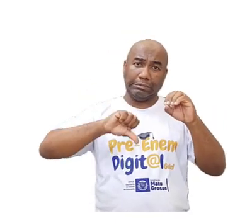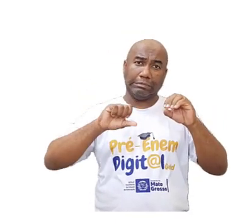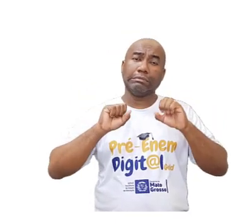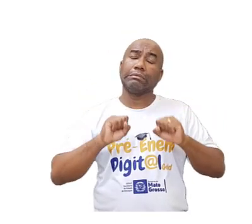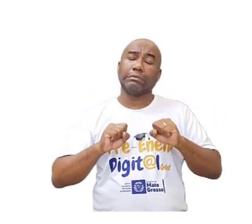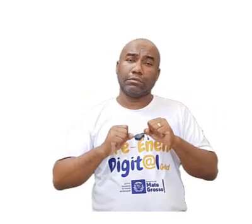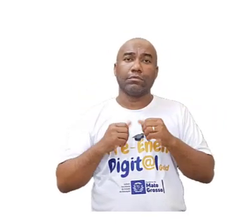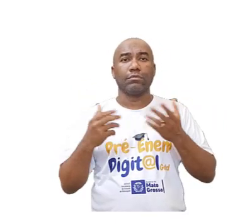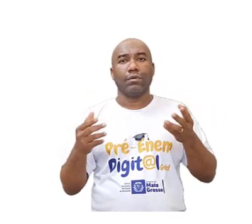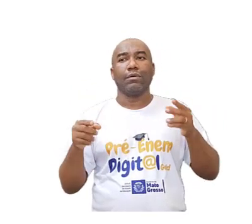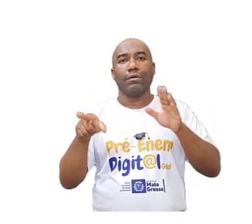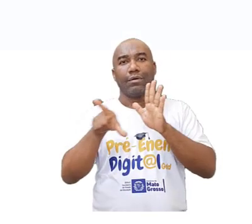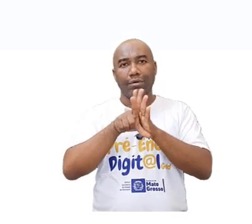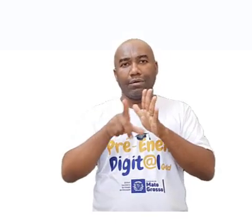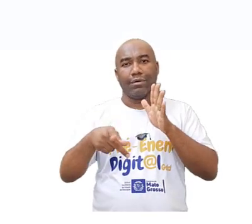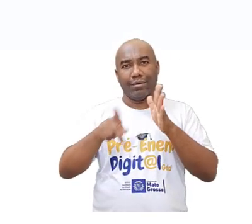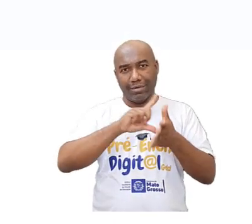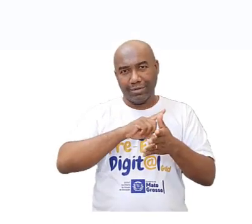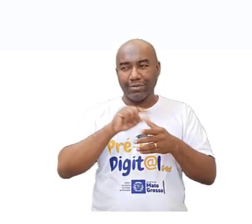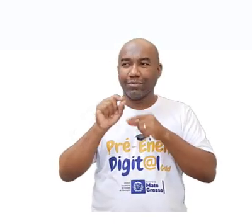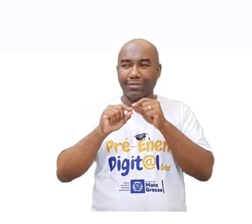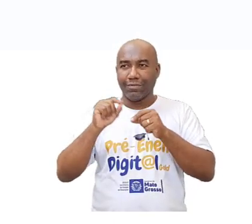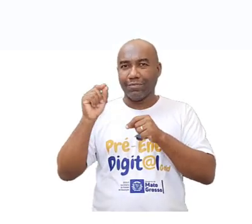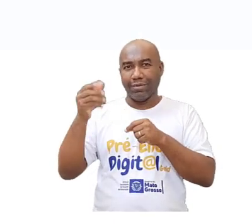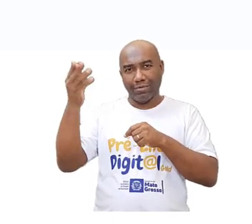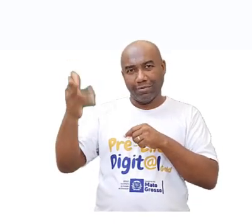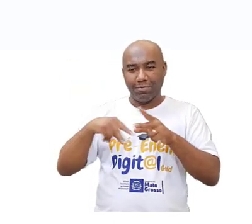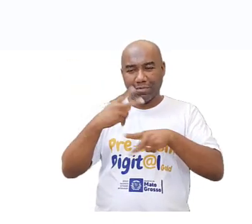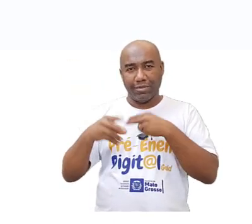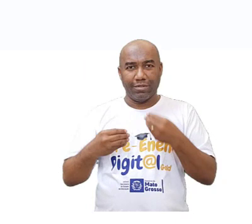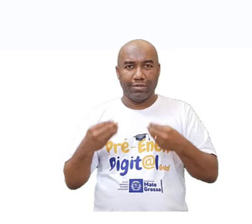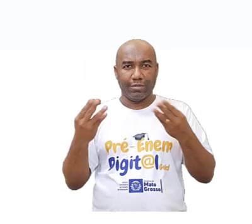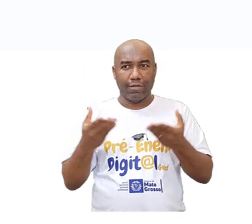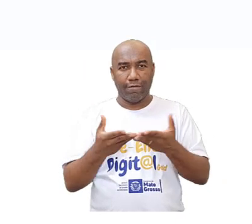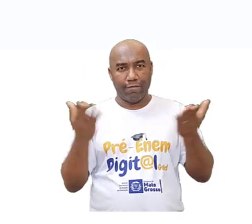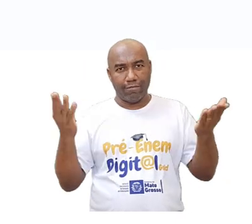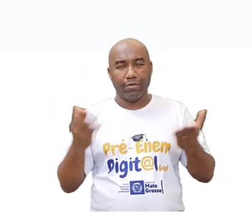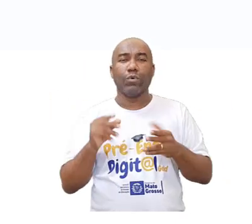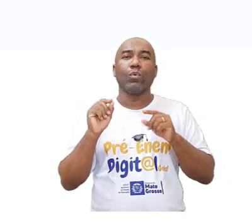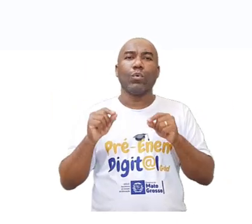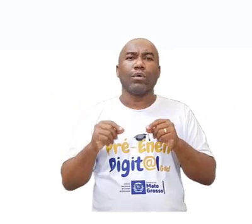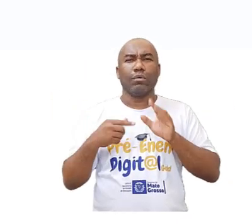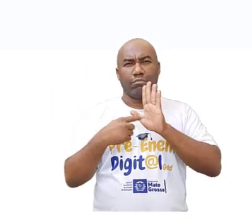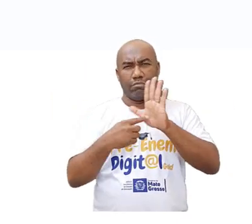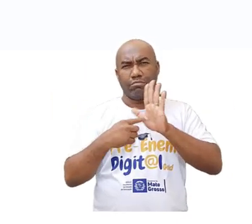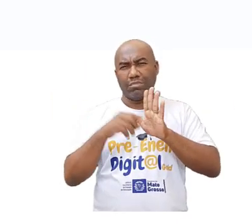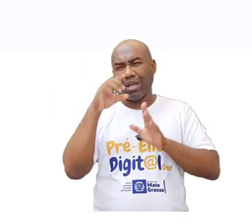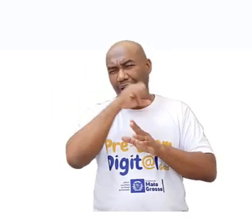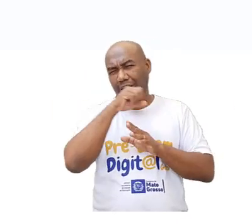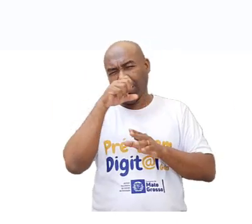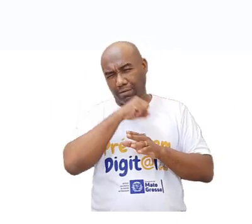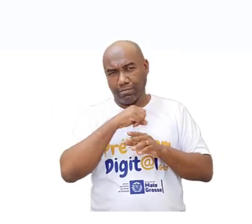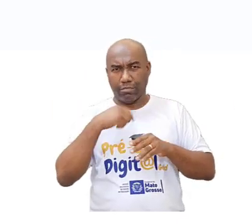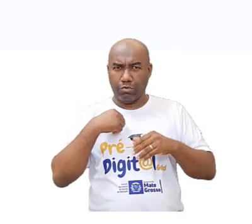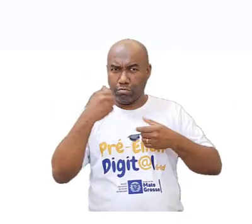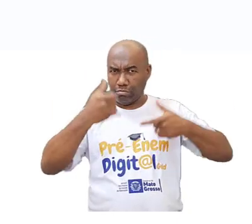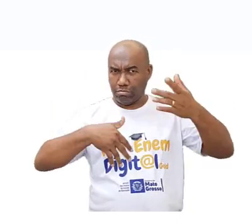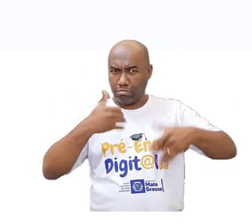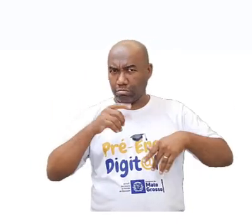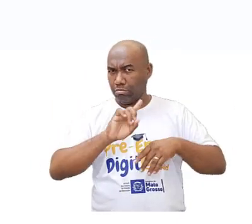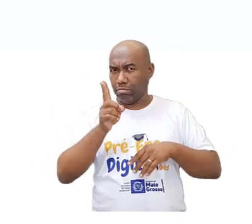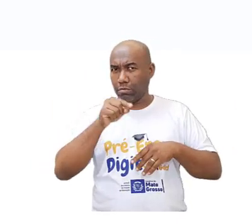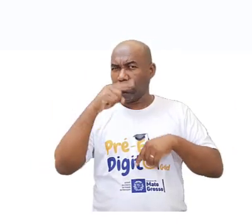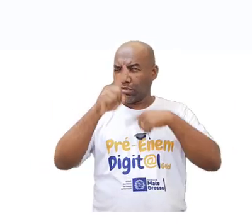em agente. Fora isso, é claro que eu tinha que trazer um presente para você. Vou passar bem rapidinho, não vou